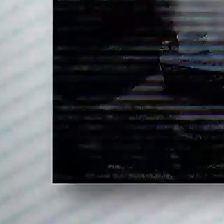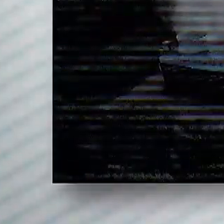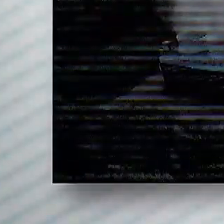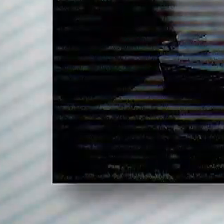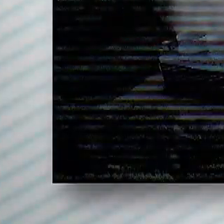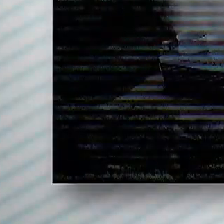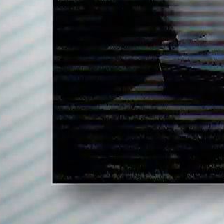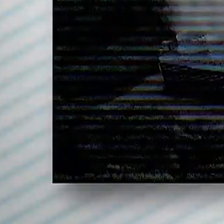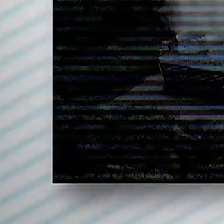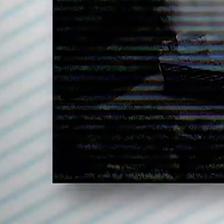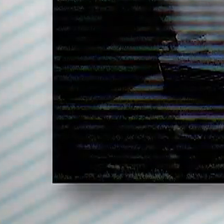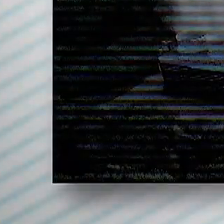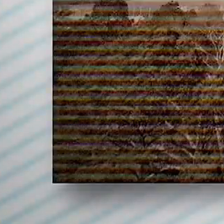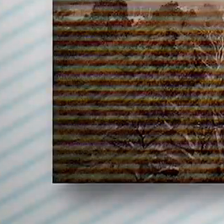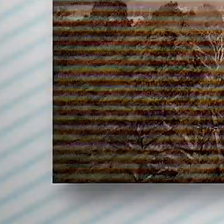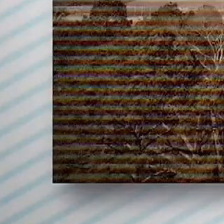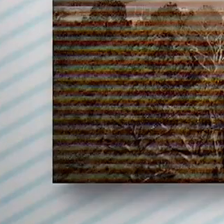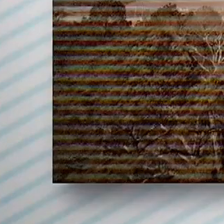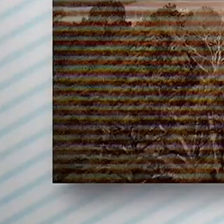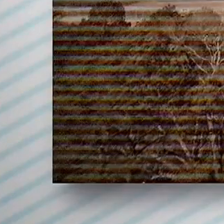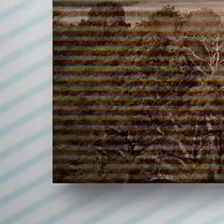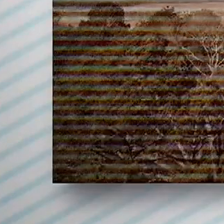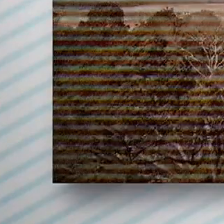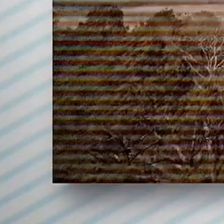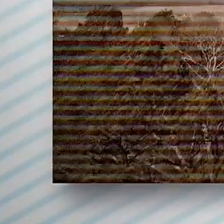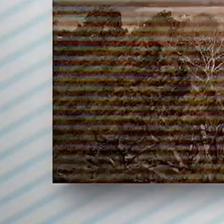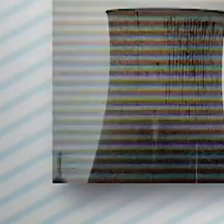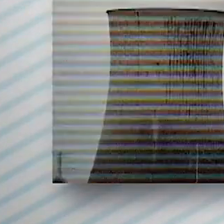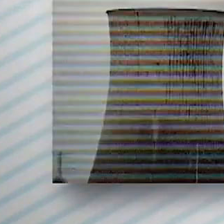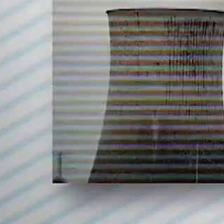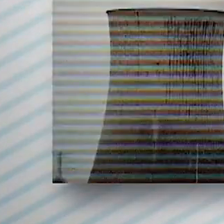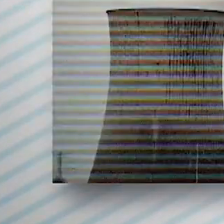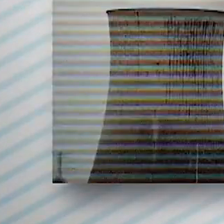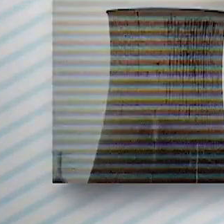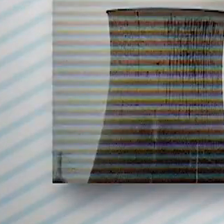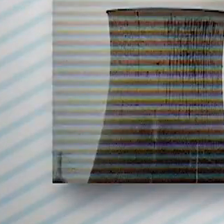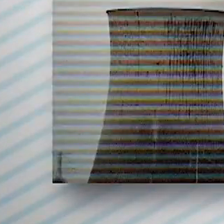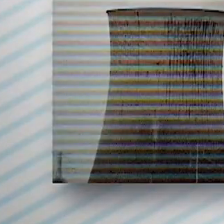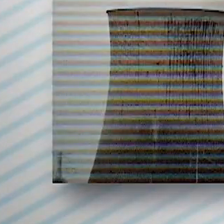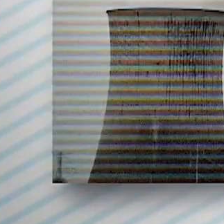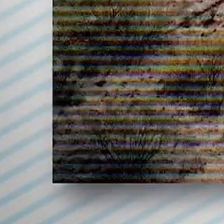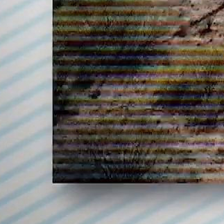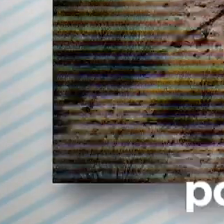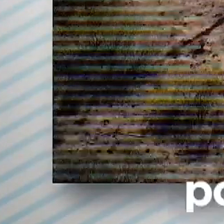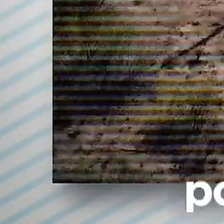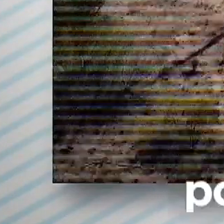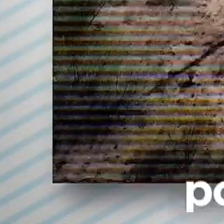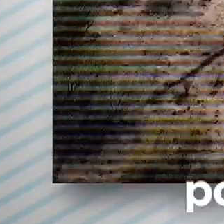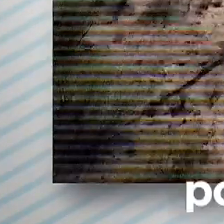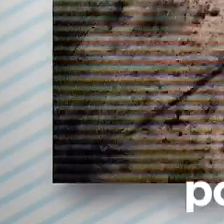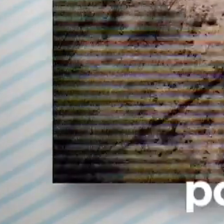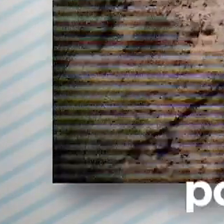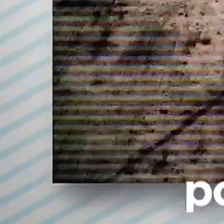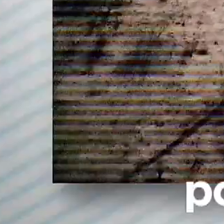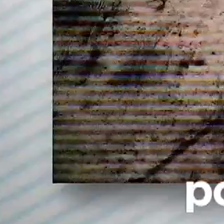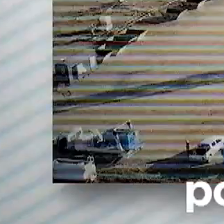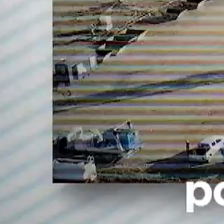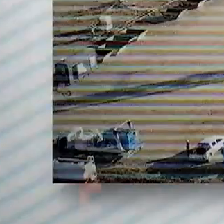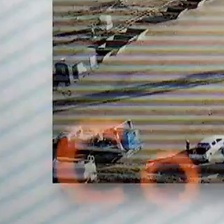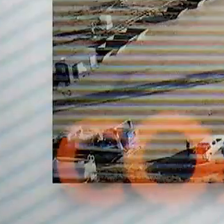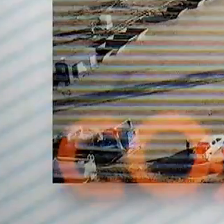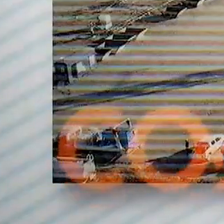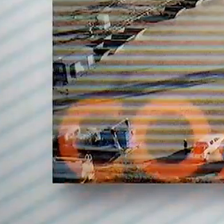produzida sem gerar gases poluentes. O uso do hidrogênio verde também contribui para diminuir a poluição do ar, porque esse combustível não